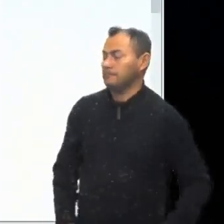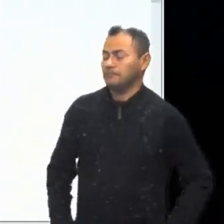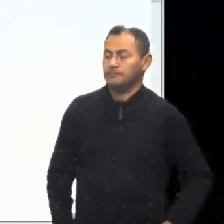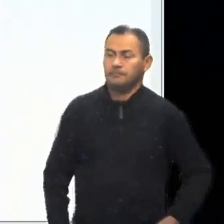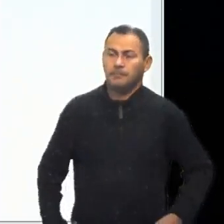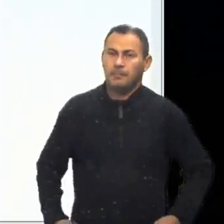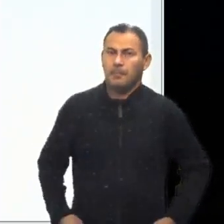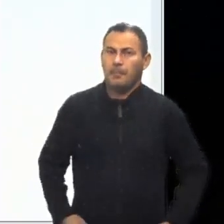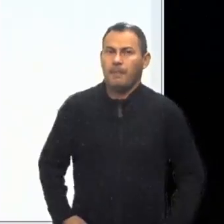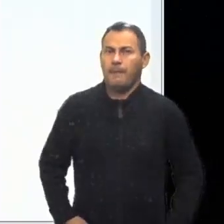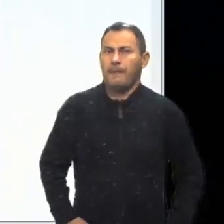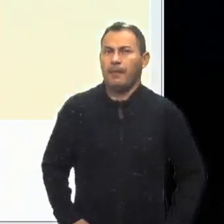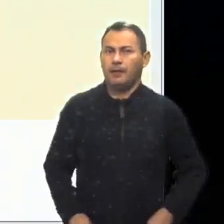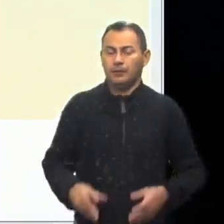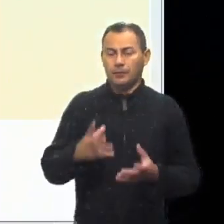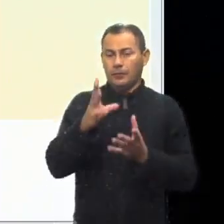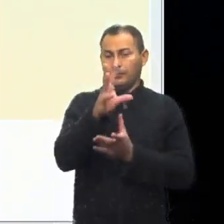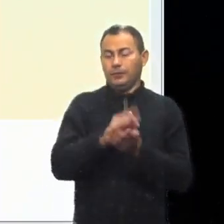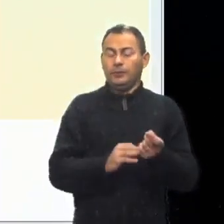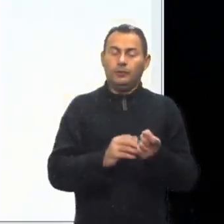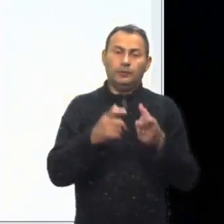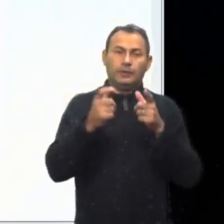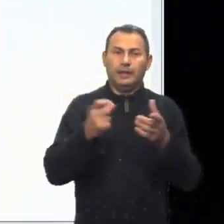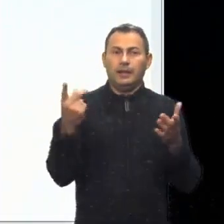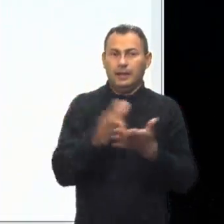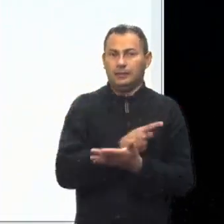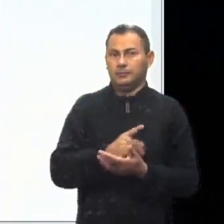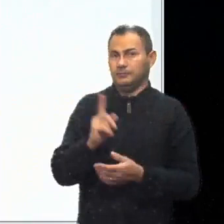Eu copiei o período, a parte errada.